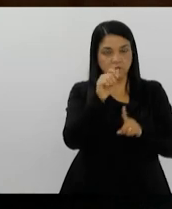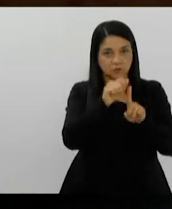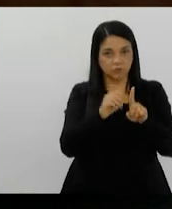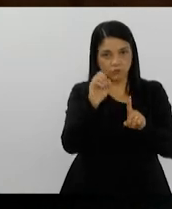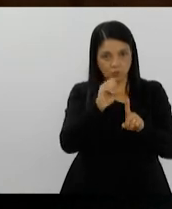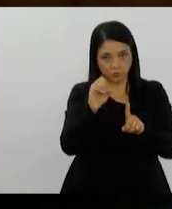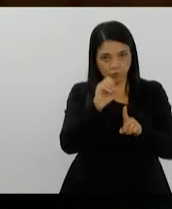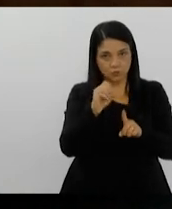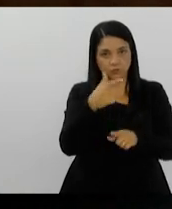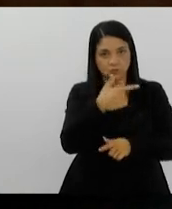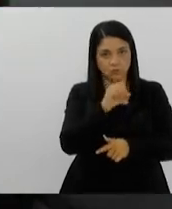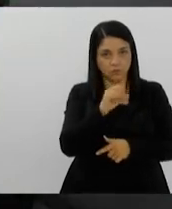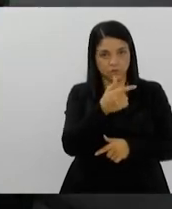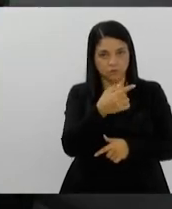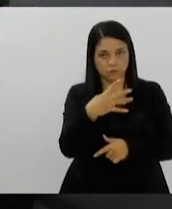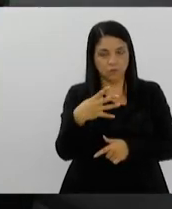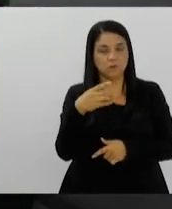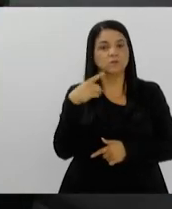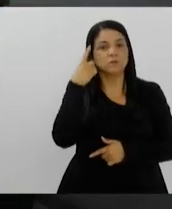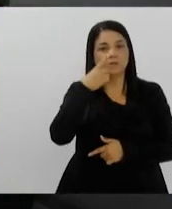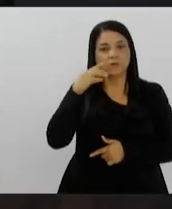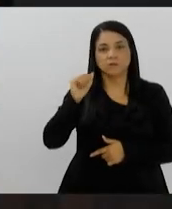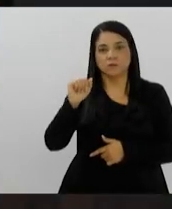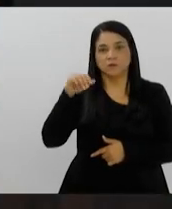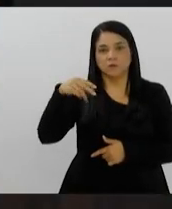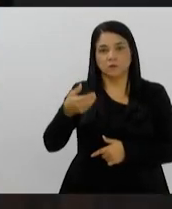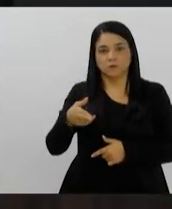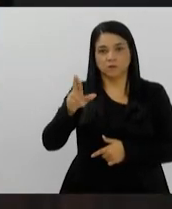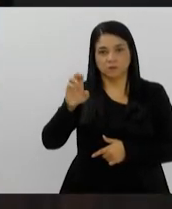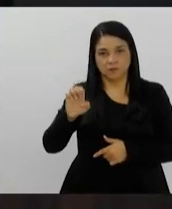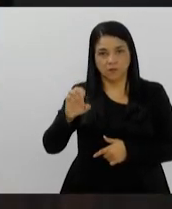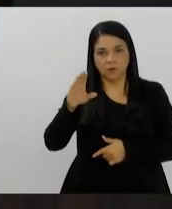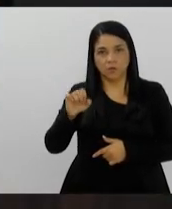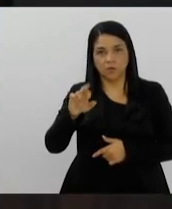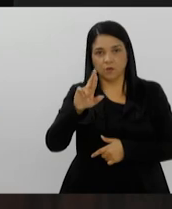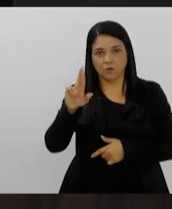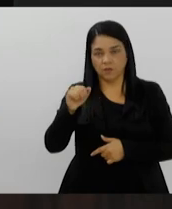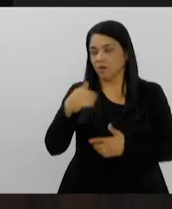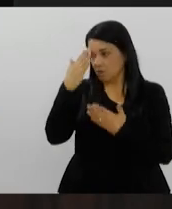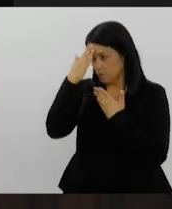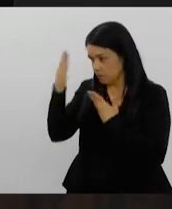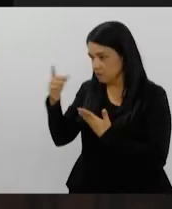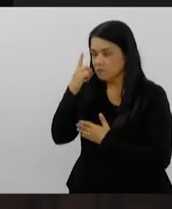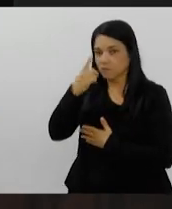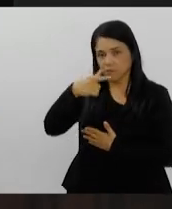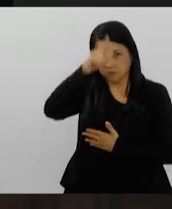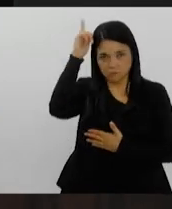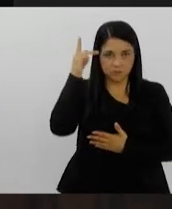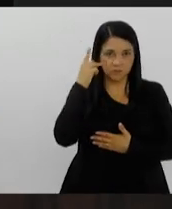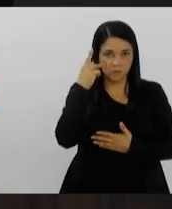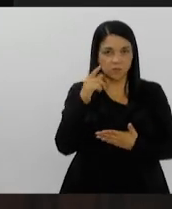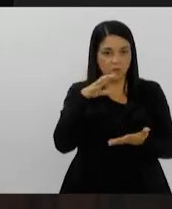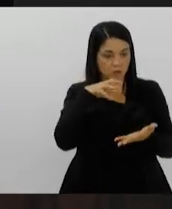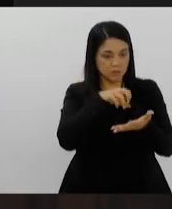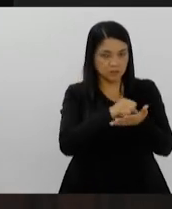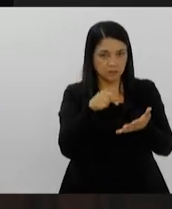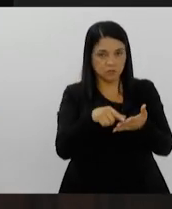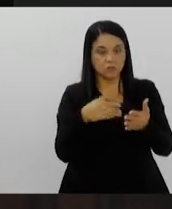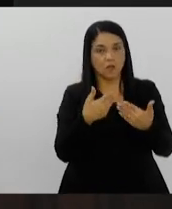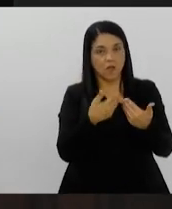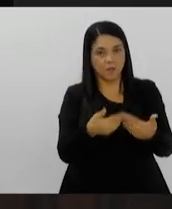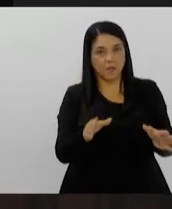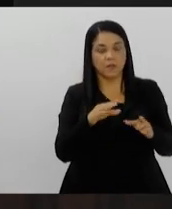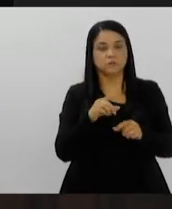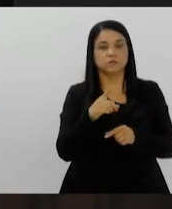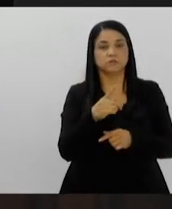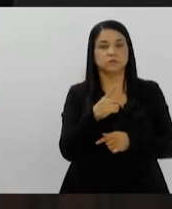André Correia, presidente. Obrigada, deputado Luiz Paulo. Está aí o registro, aberto de 31 do 10